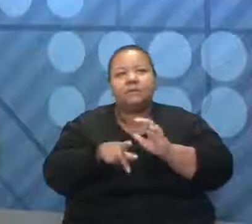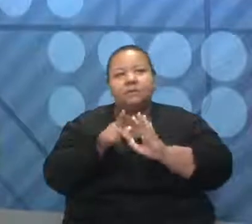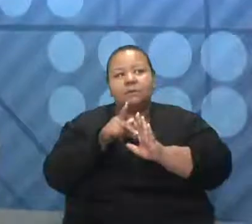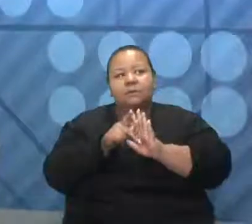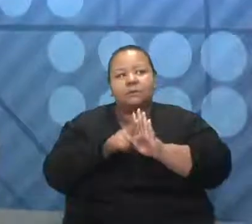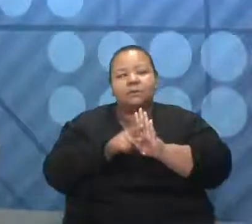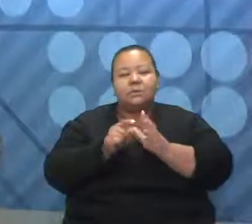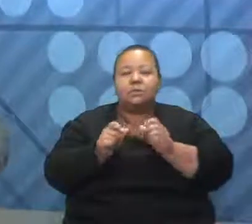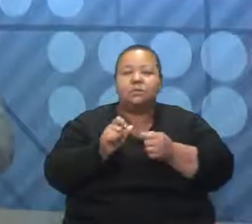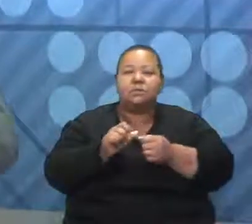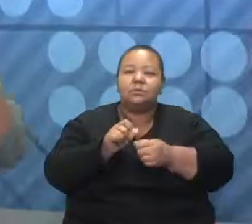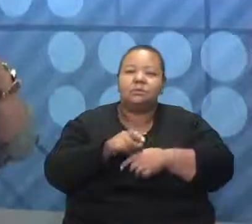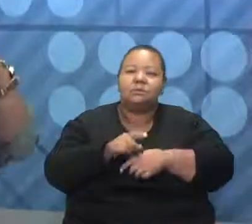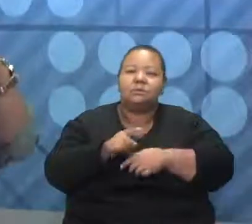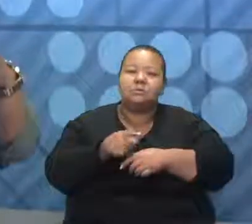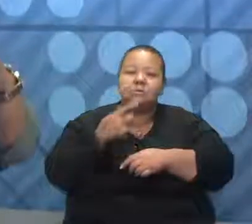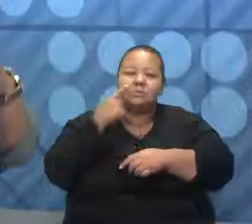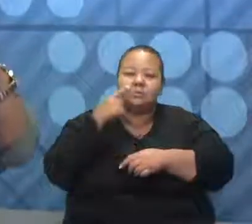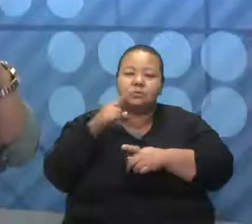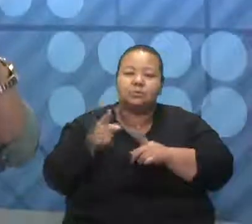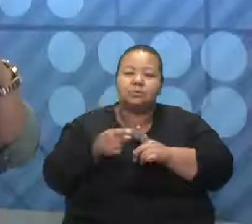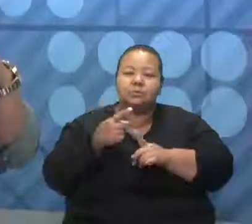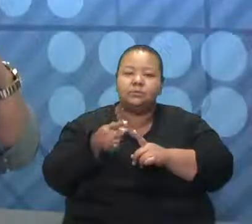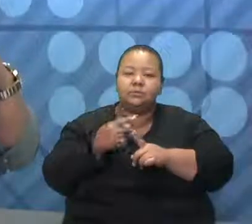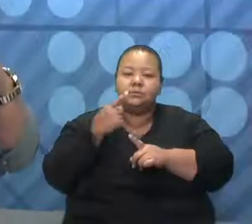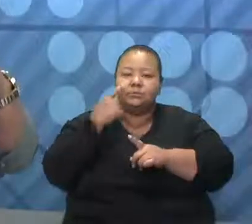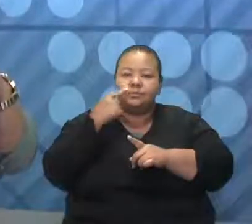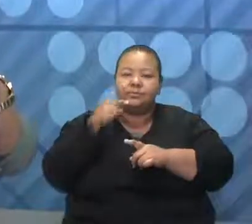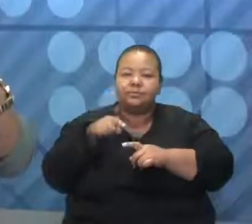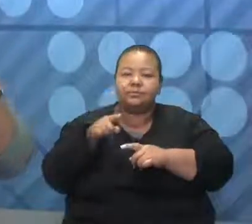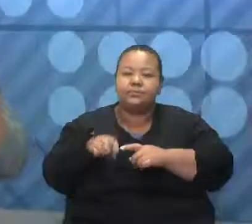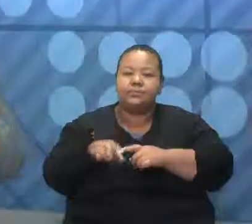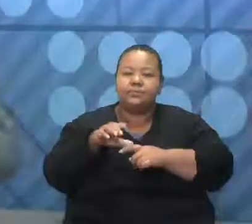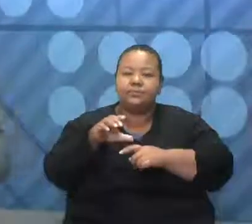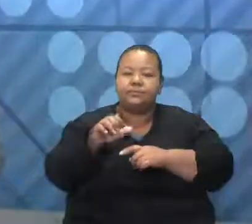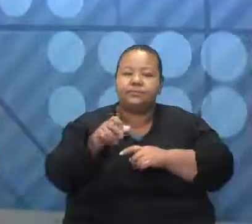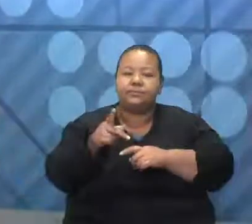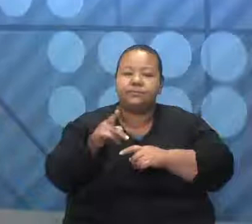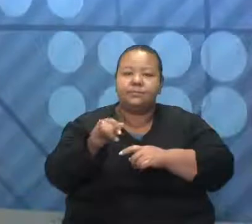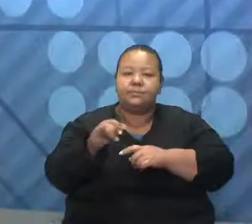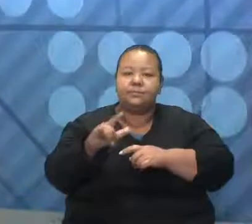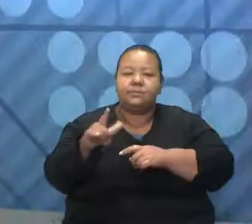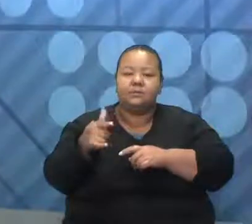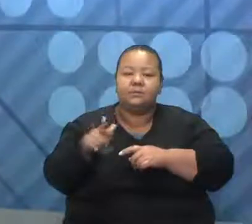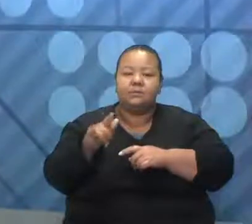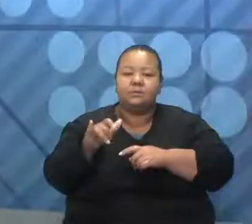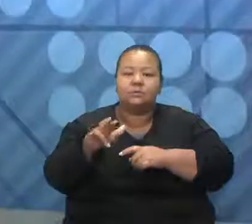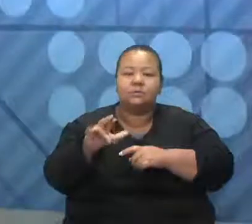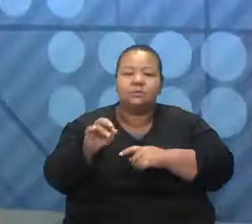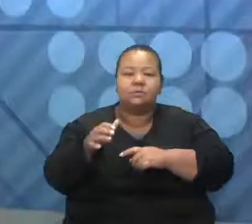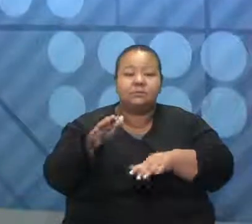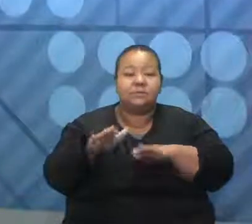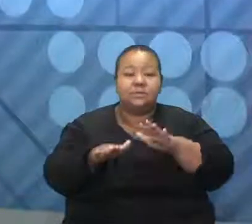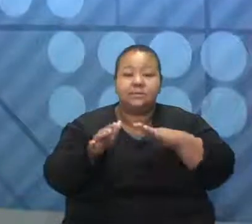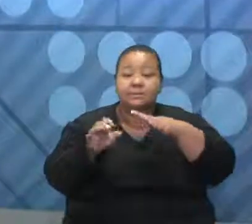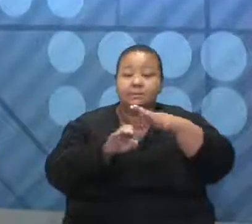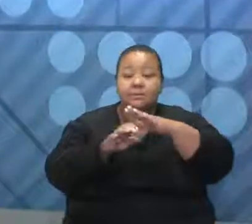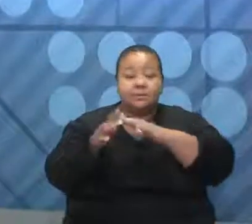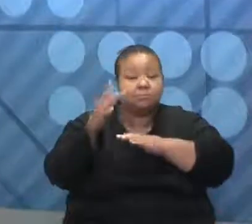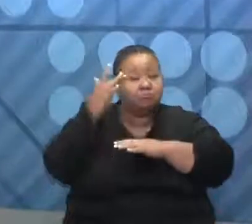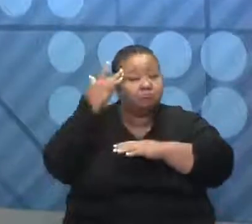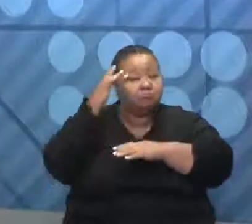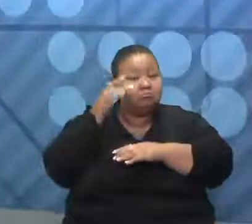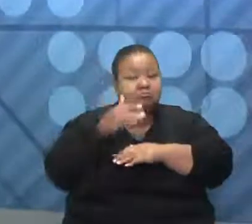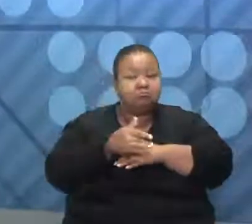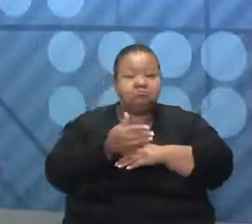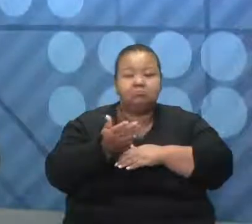vou ter aqui? Não, eu vou, então, primeiro ver meu capital de giro. Muitas vezes as empresas não sabem qual é o seu capital de giro, não. Não sabem